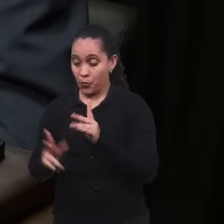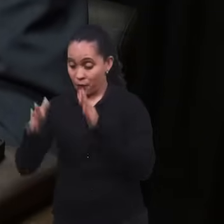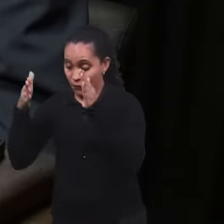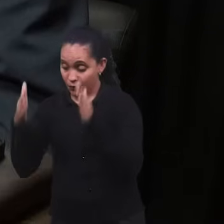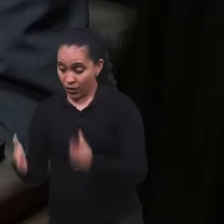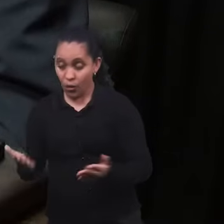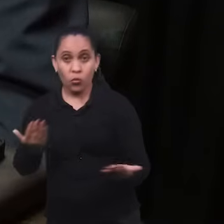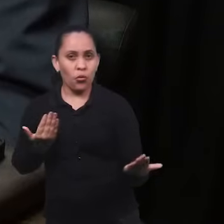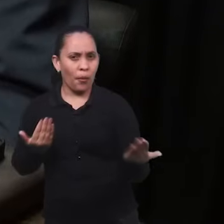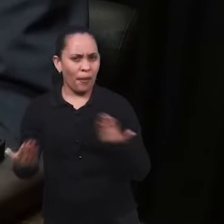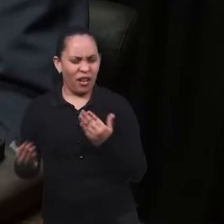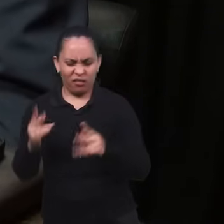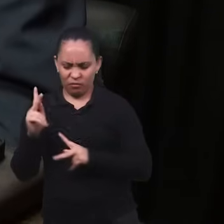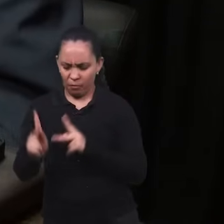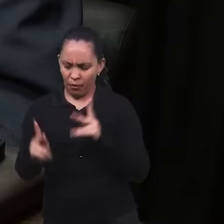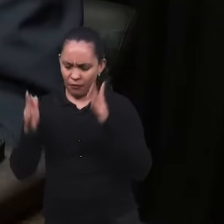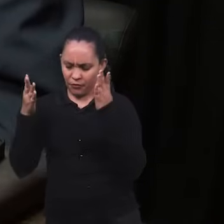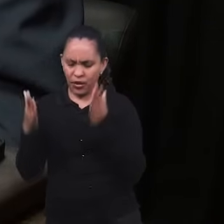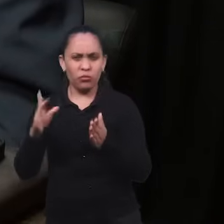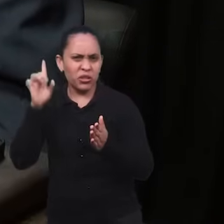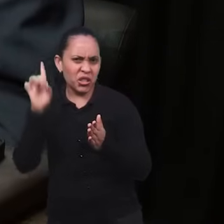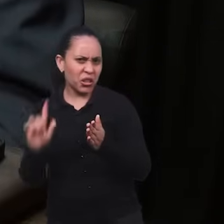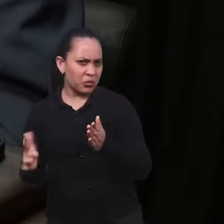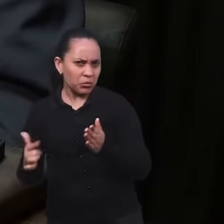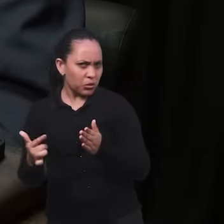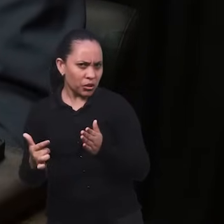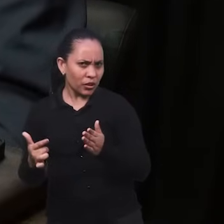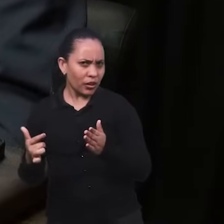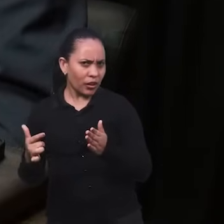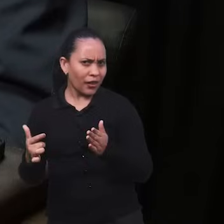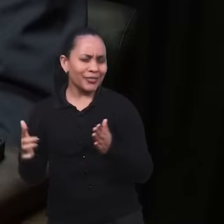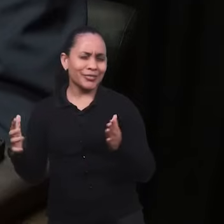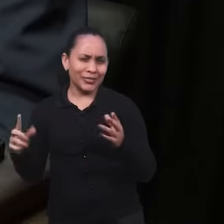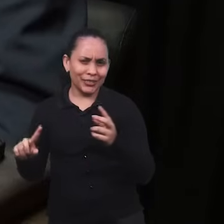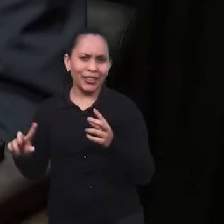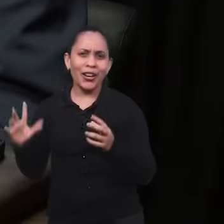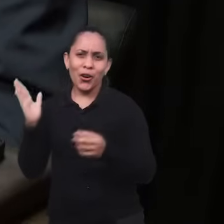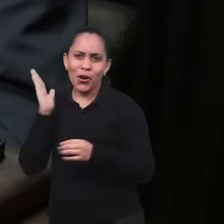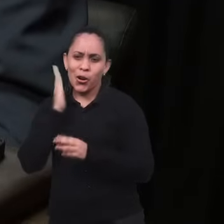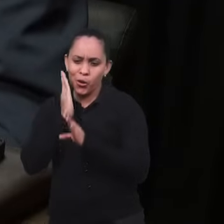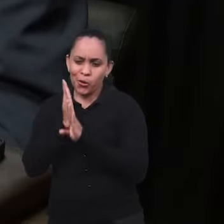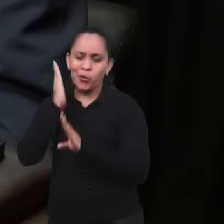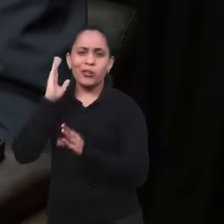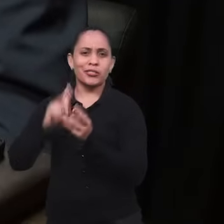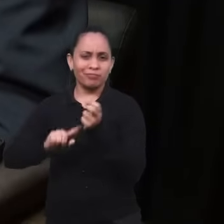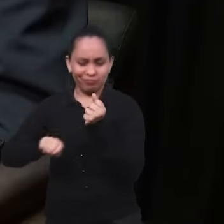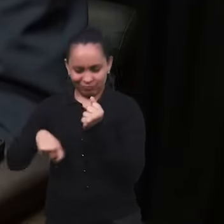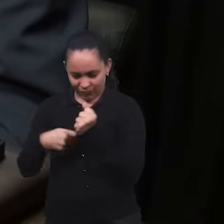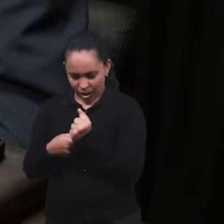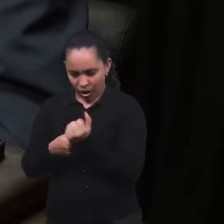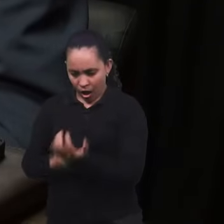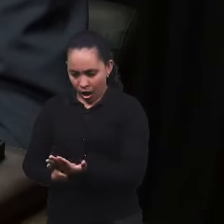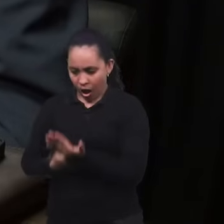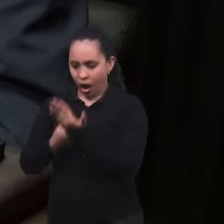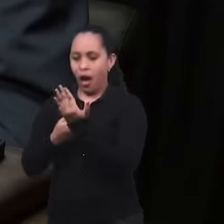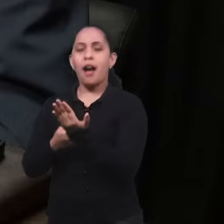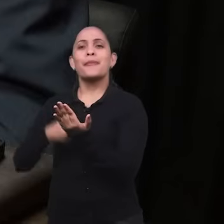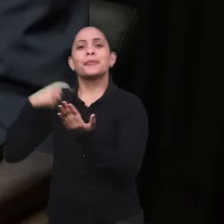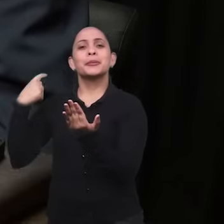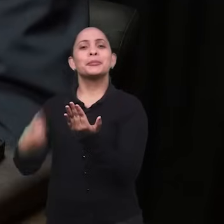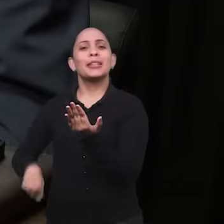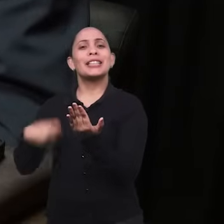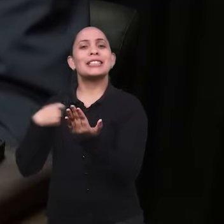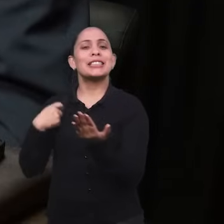a igreja, dessa hora, igreja gentílica, né? É que descobre, que entra no mistério, que descobre o mistério, né? Então, o